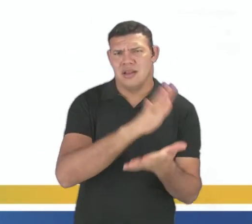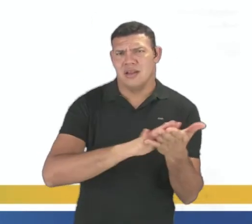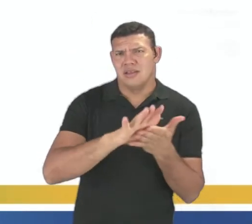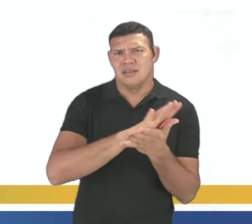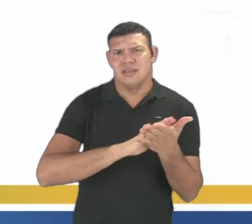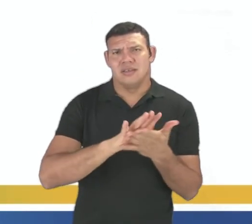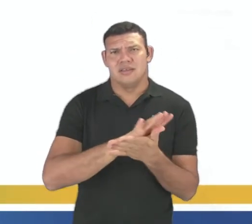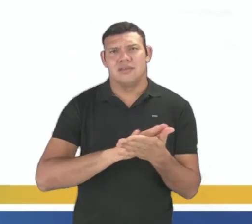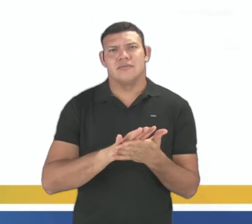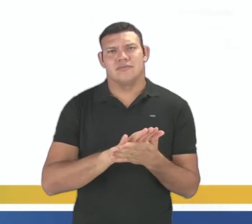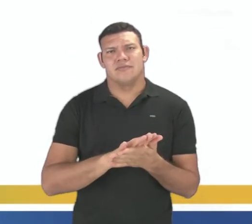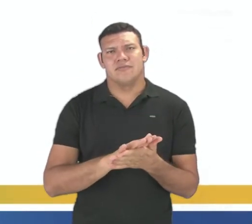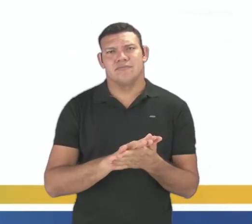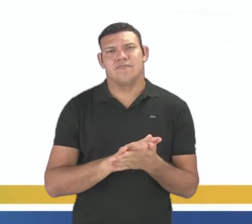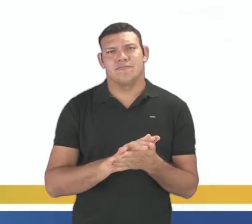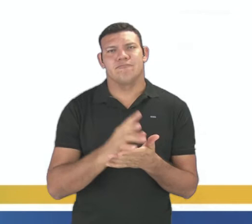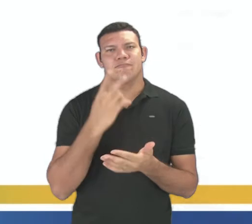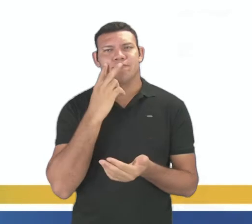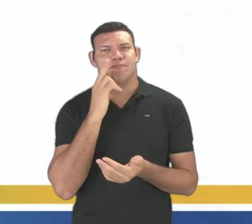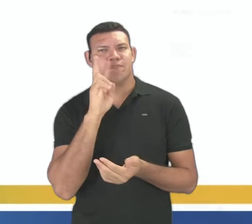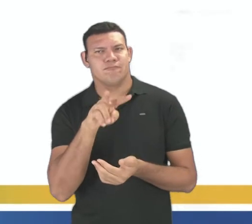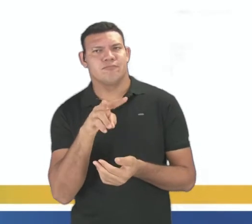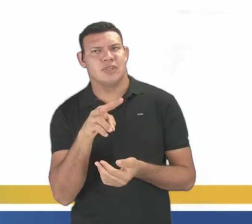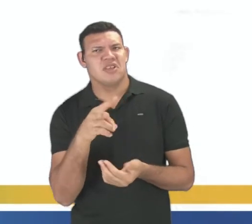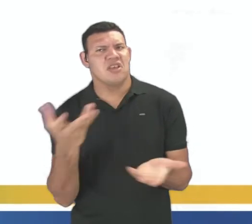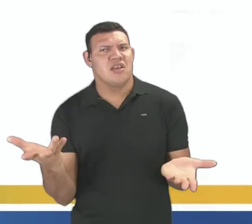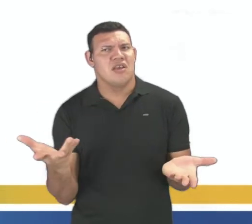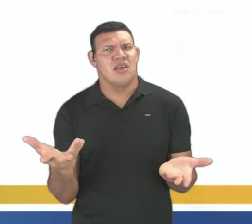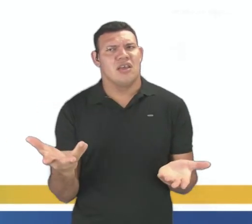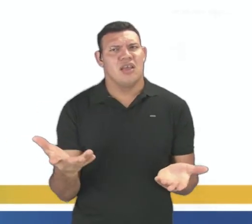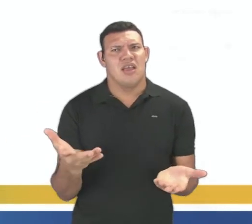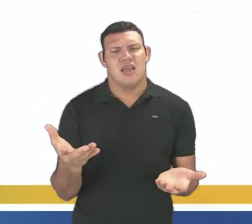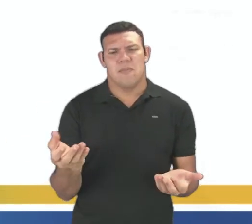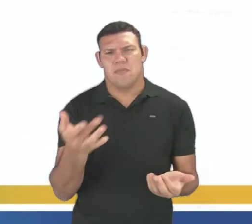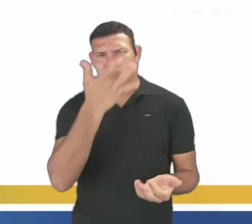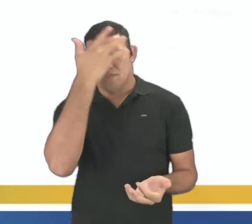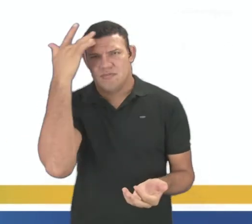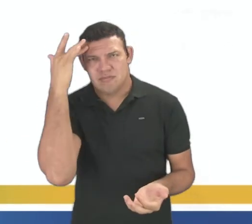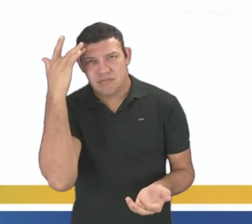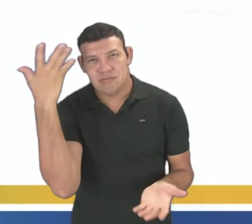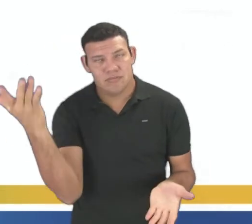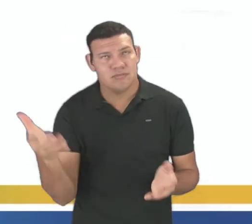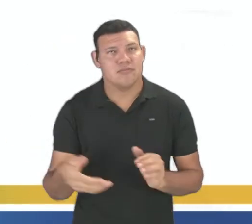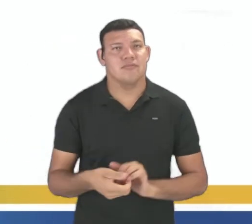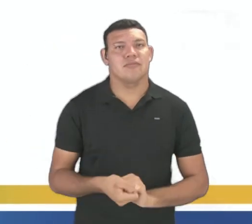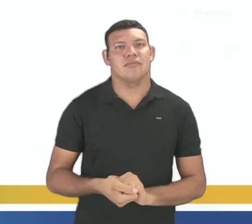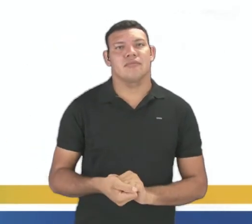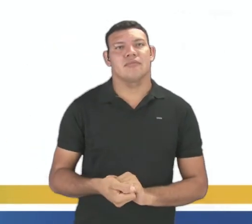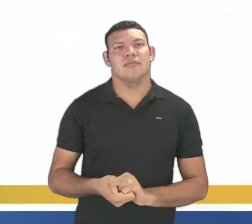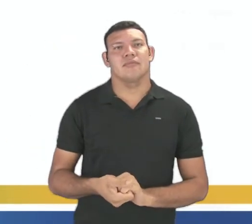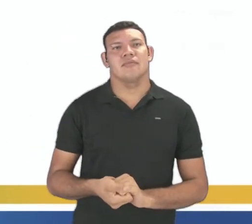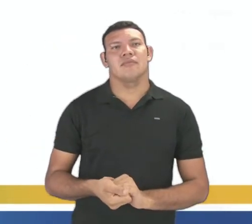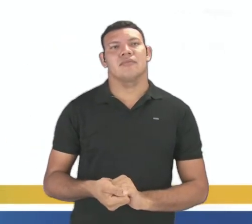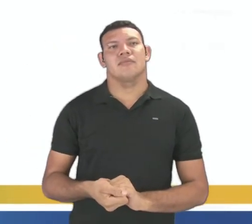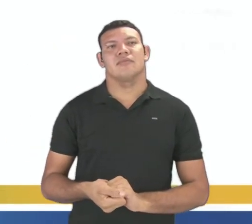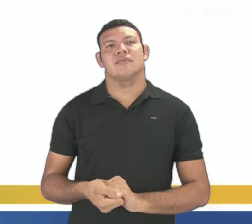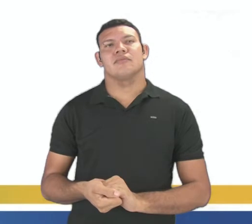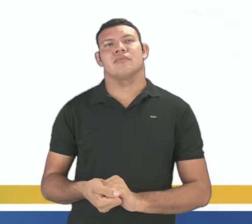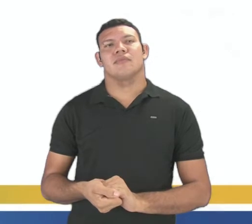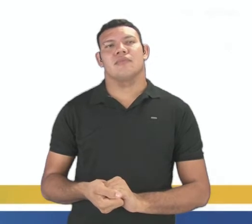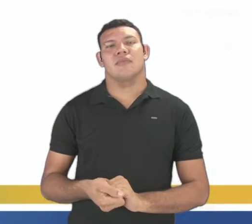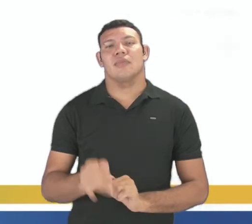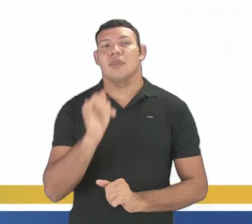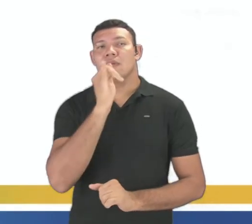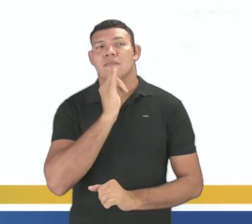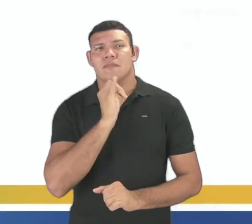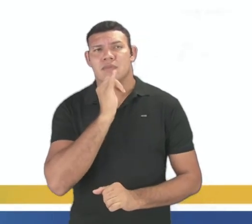inglês, eu vi alguém. Por esse motivo, não colocamos duas palavras negativas na mesma sentence. Ok? No último